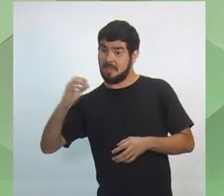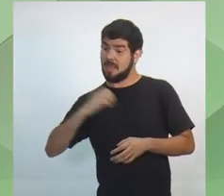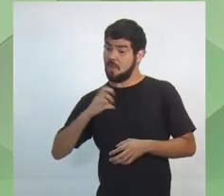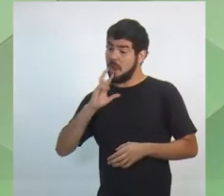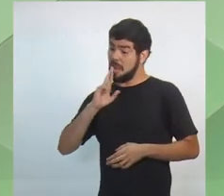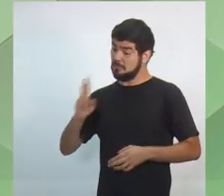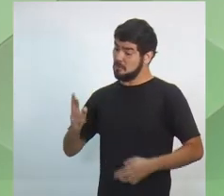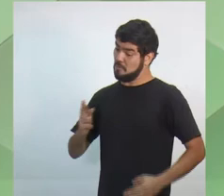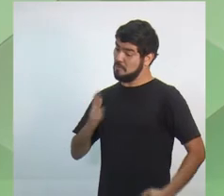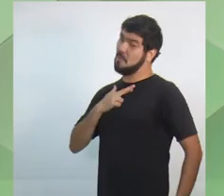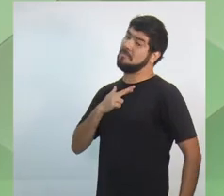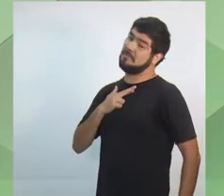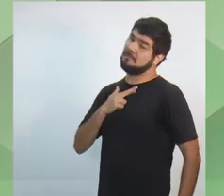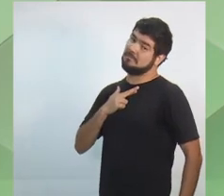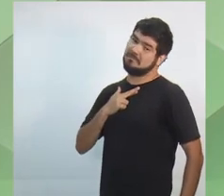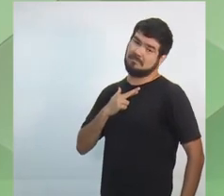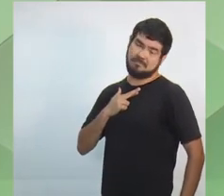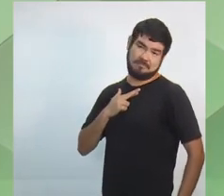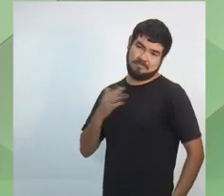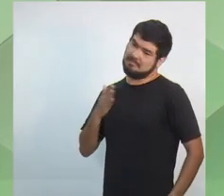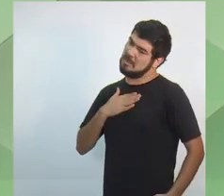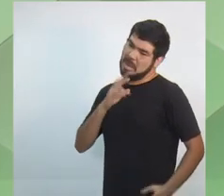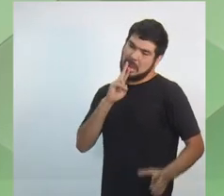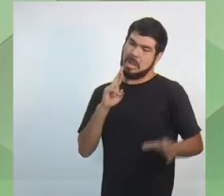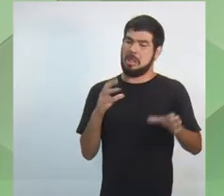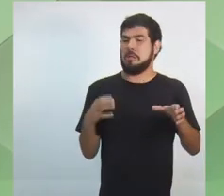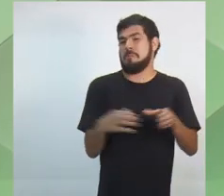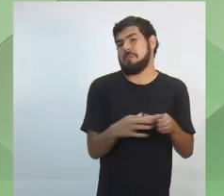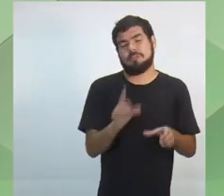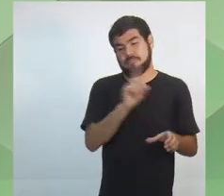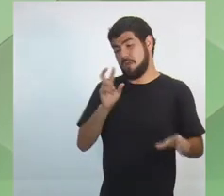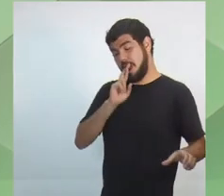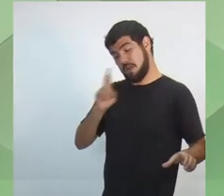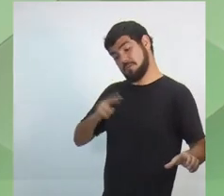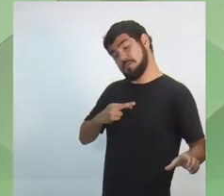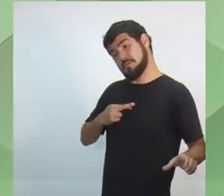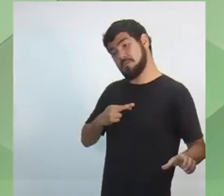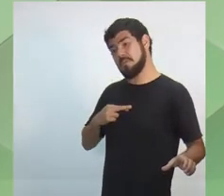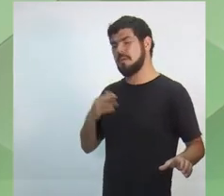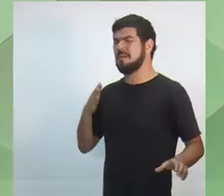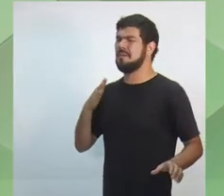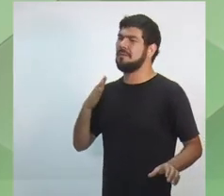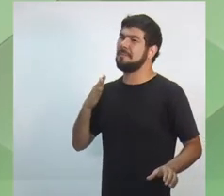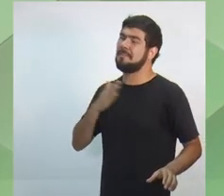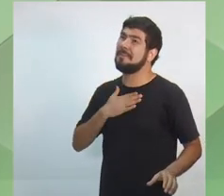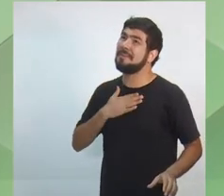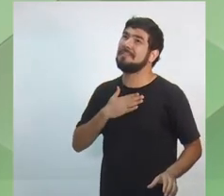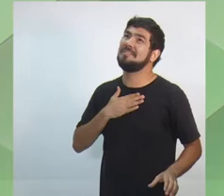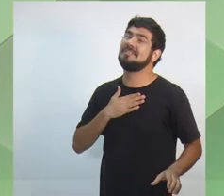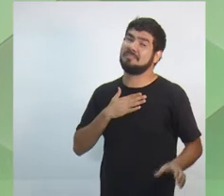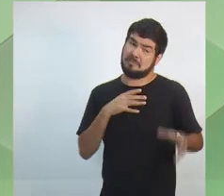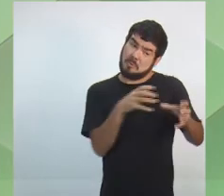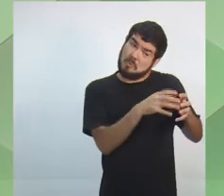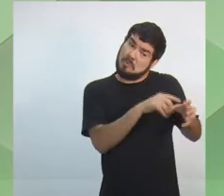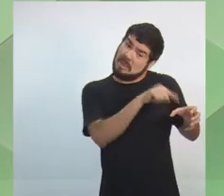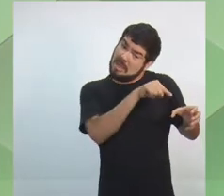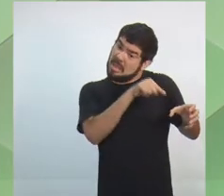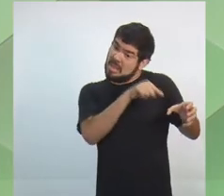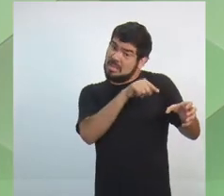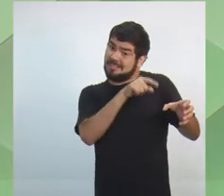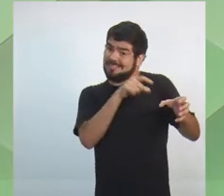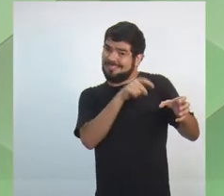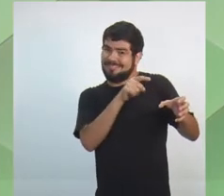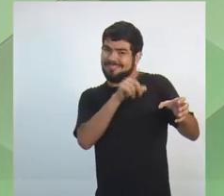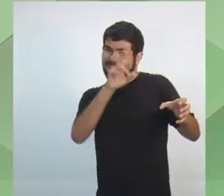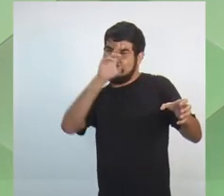Estou falando pelo partido aqui no estado do Amazonas. E tenho certeza que os meus pares, quando tomaram as decisões, tomaram